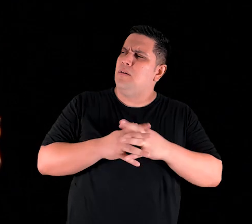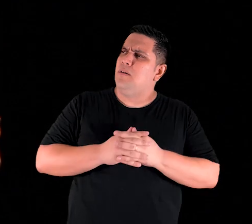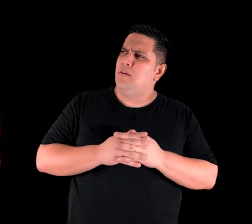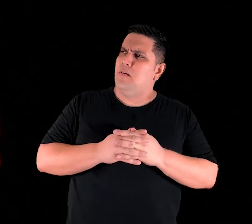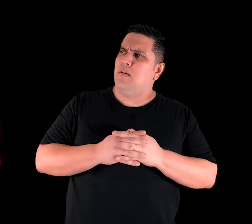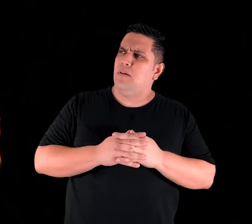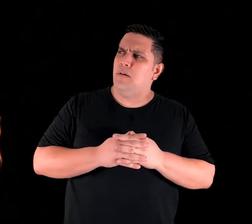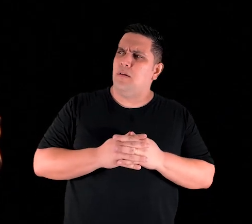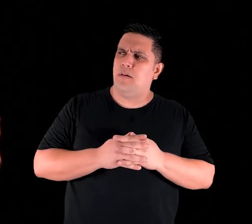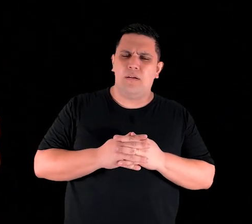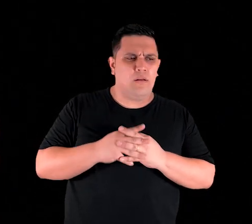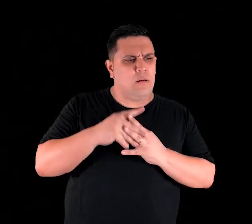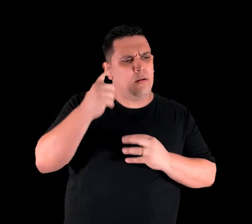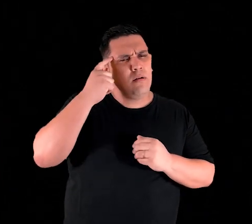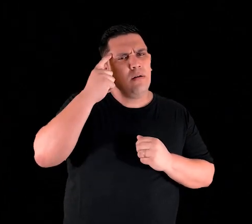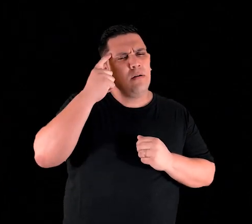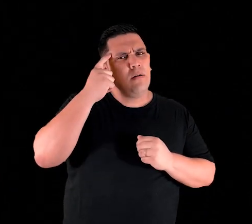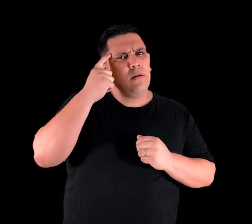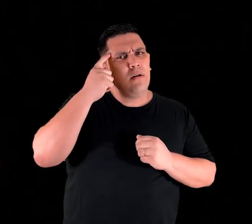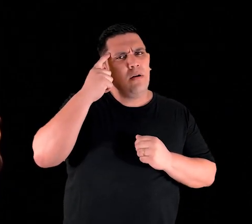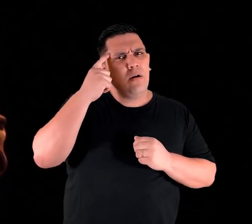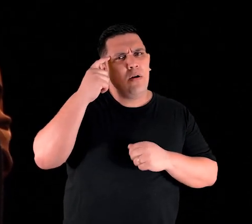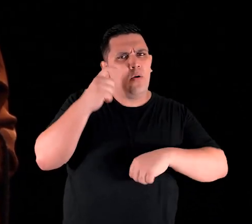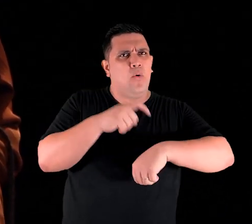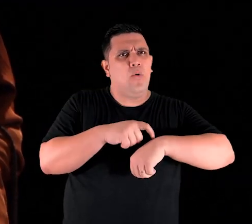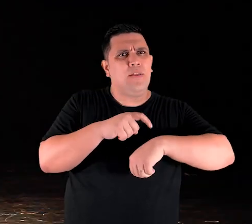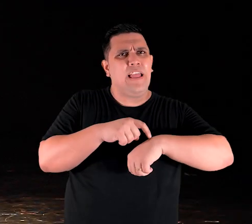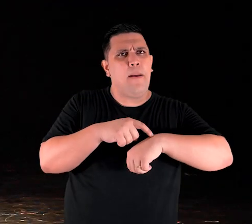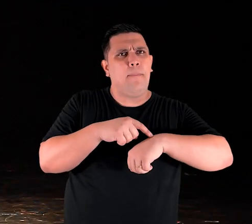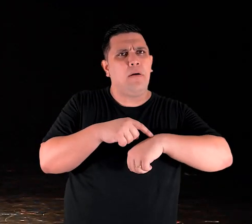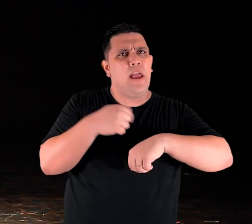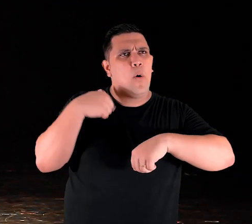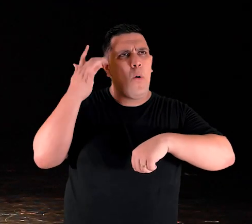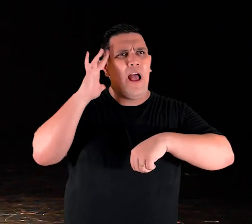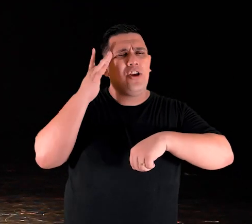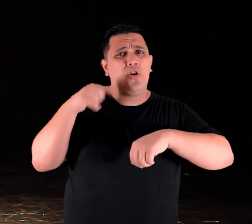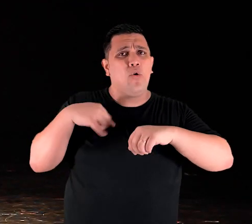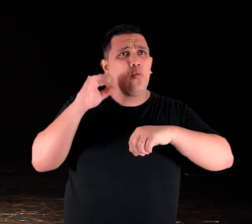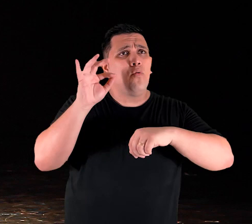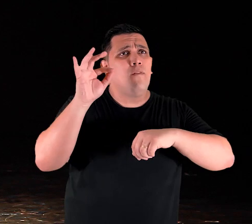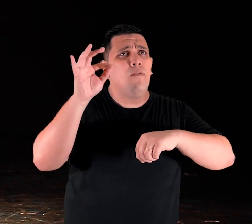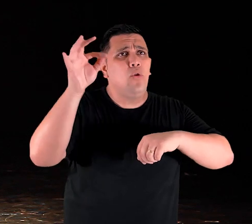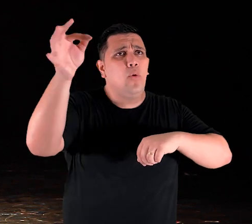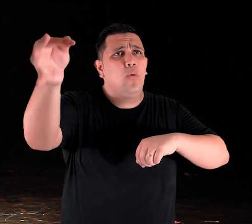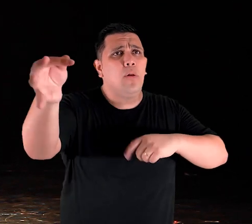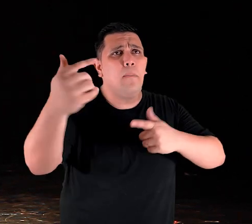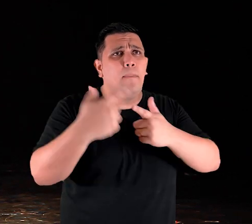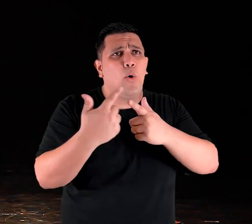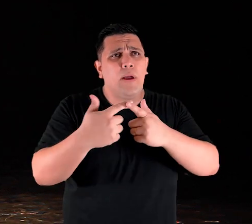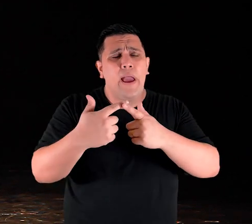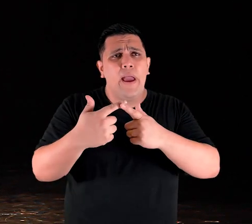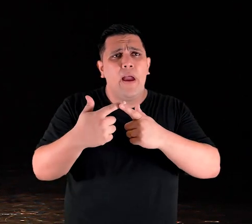eu devo estar num tempo futuro, bem distante do meu. Por quê?